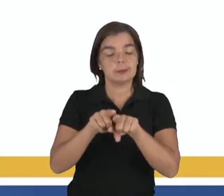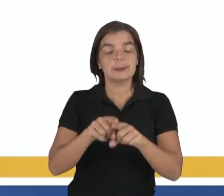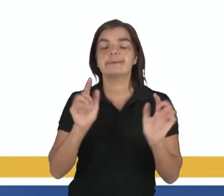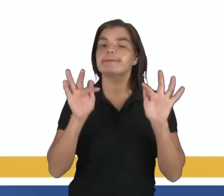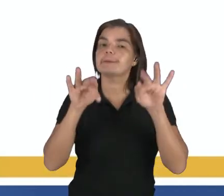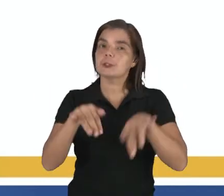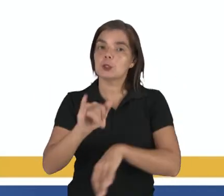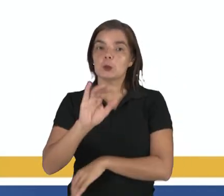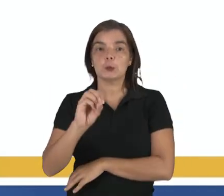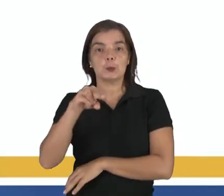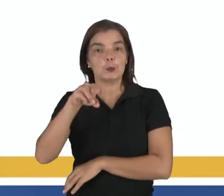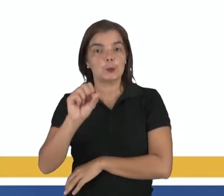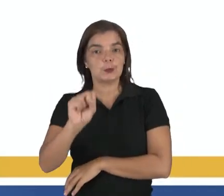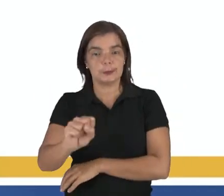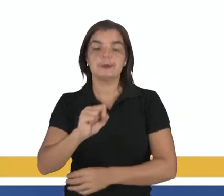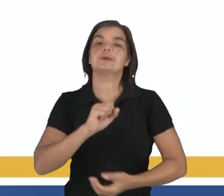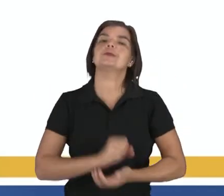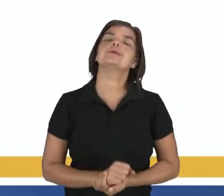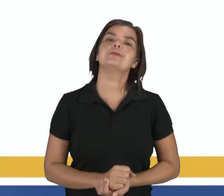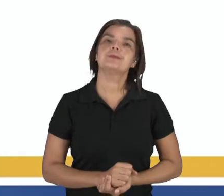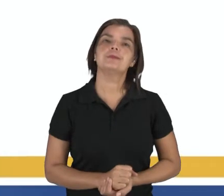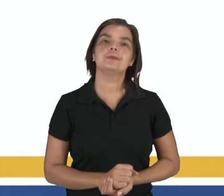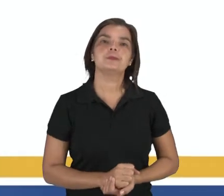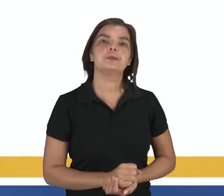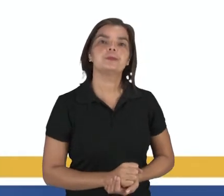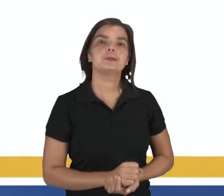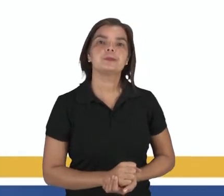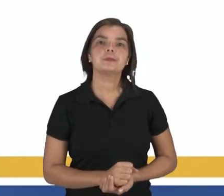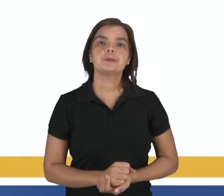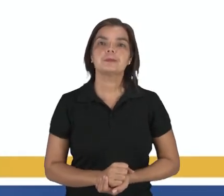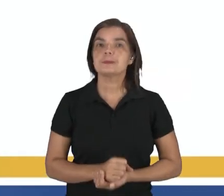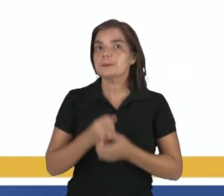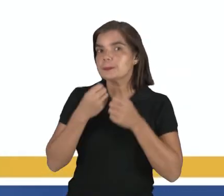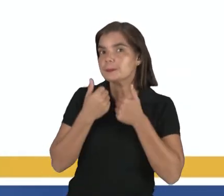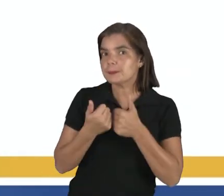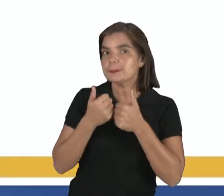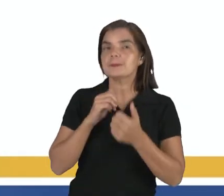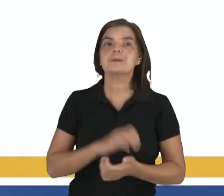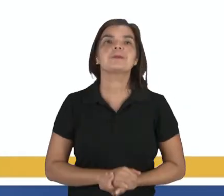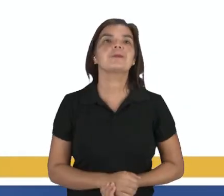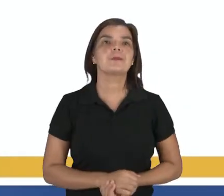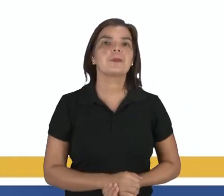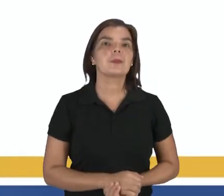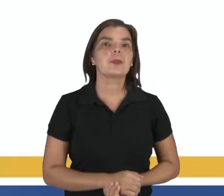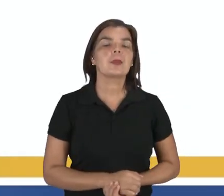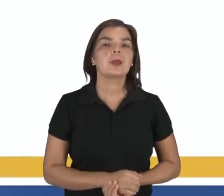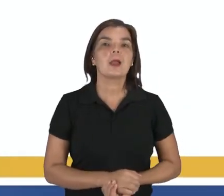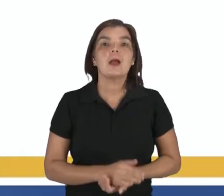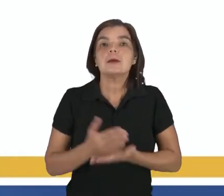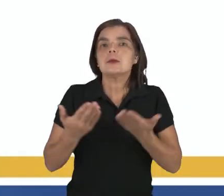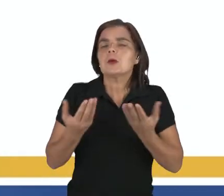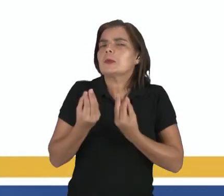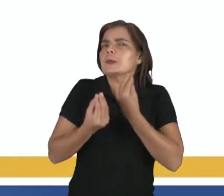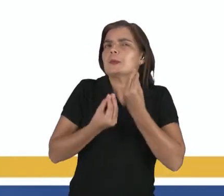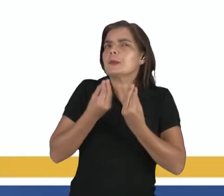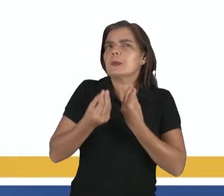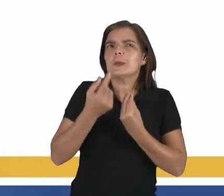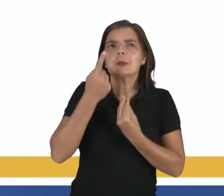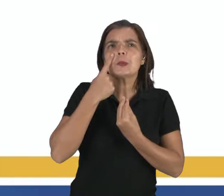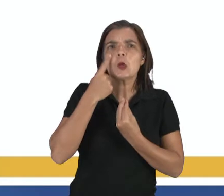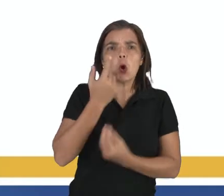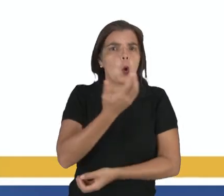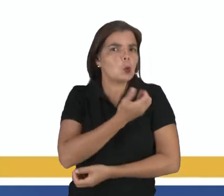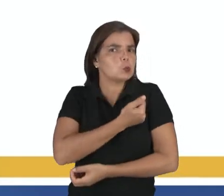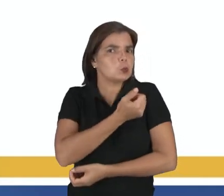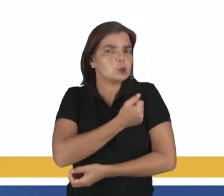iremos finalizar com a terminação íons. Beleza? Então, vamos lá. Como que a gente determina o